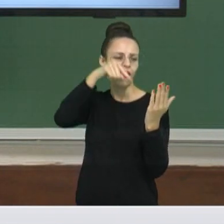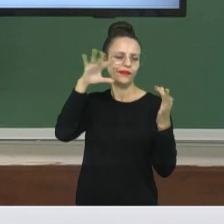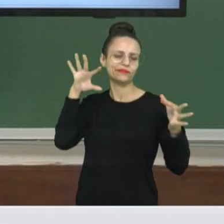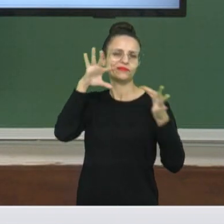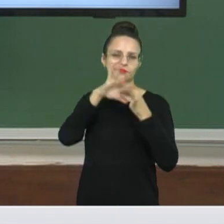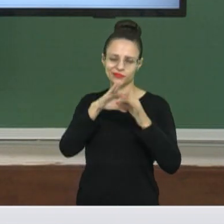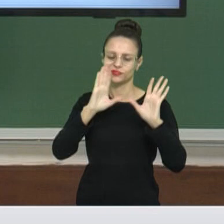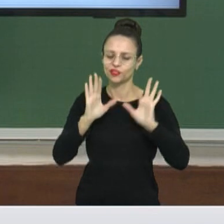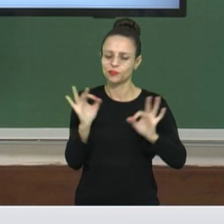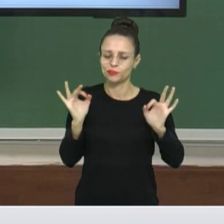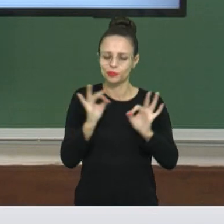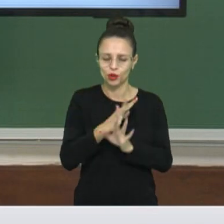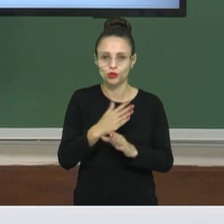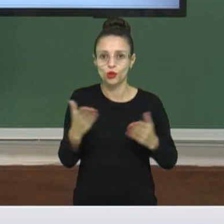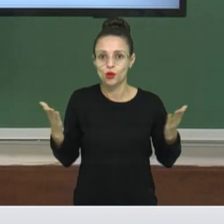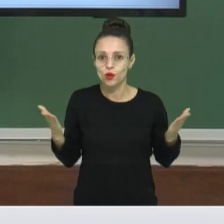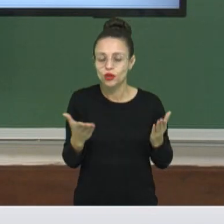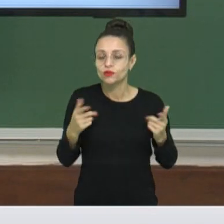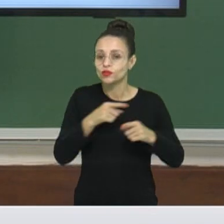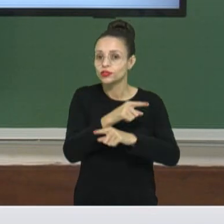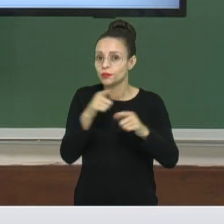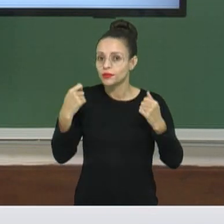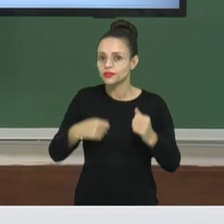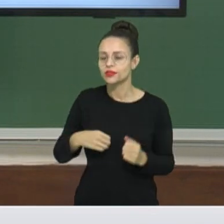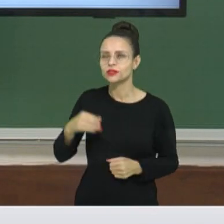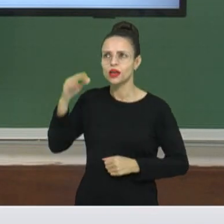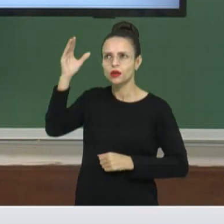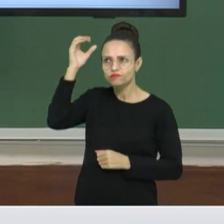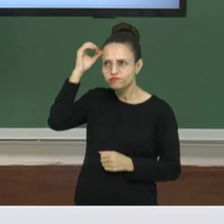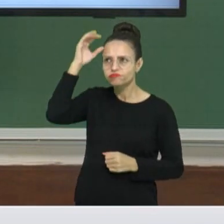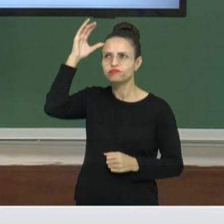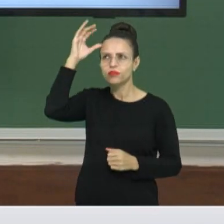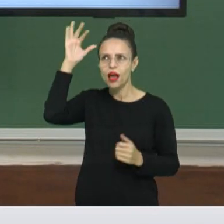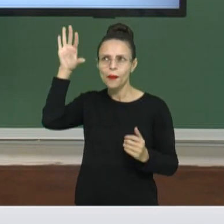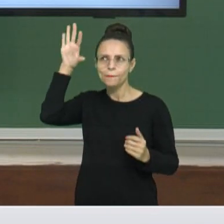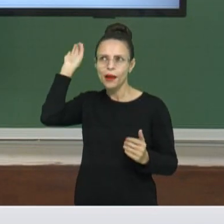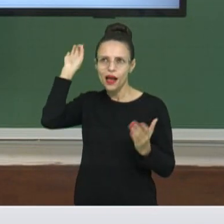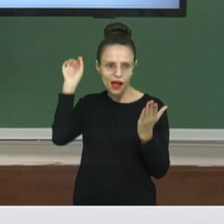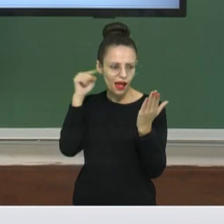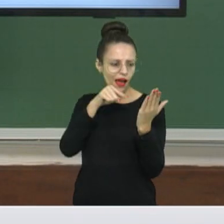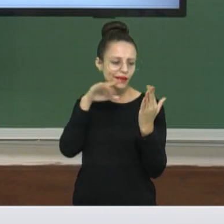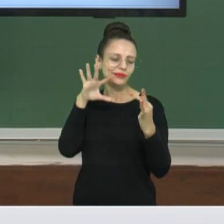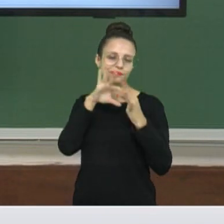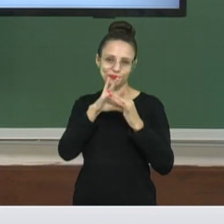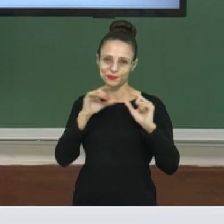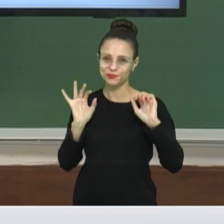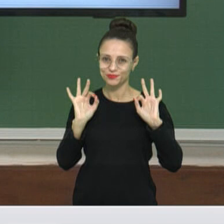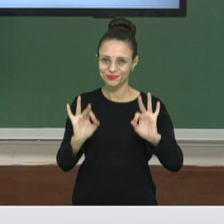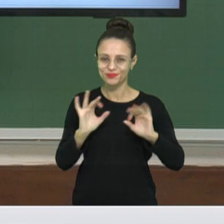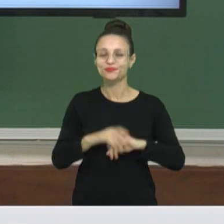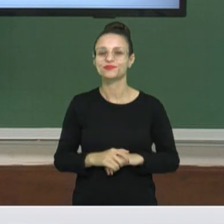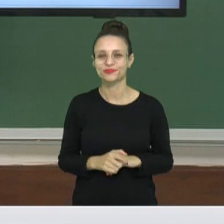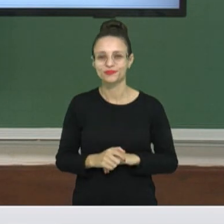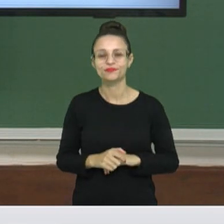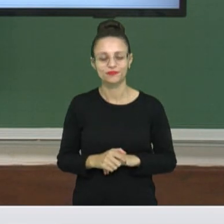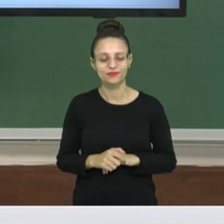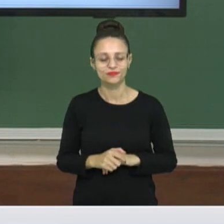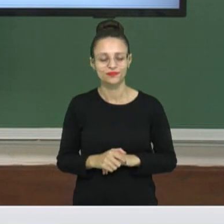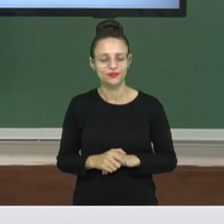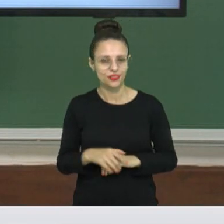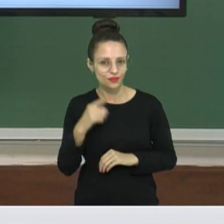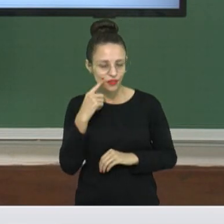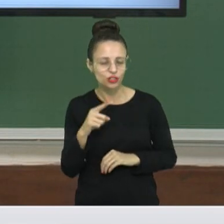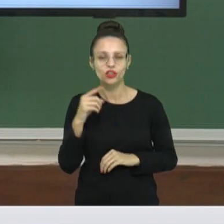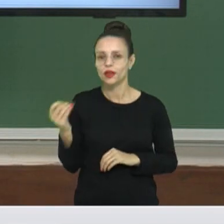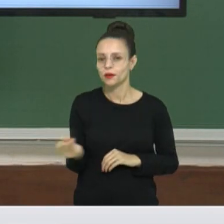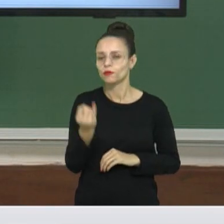esse conhecimento, hoje você precisa dele para entender alguma coisa que está sendo colocada, tá certo? Então, vejam, o quanto